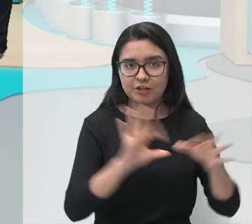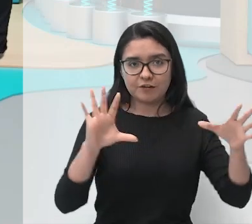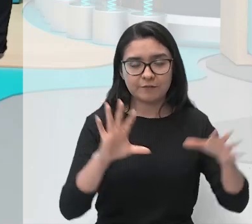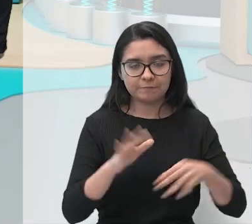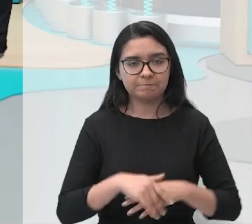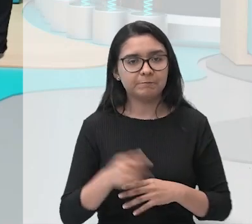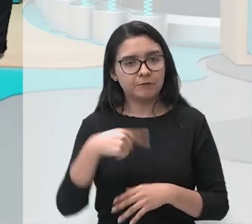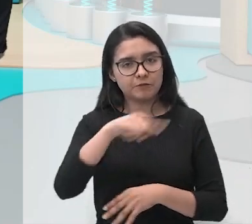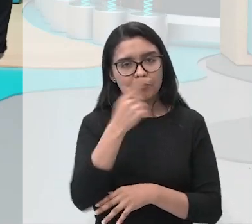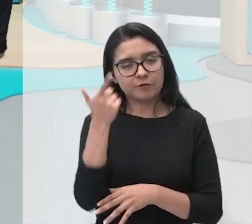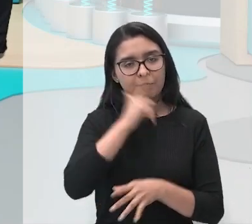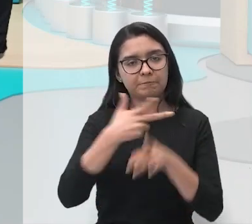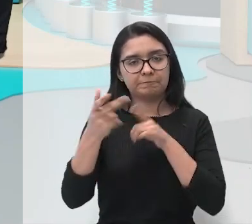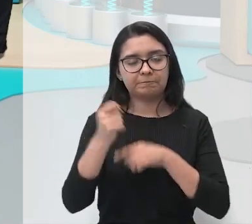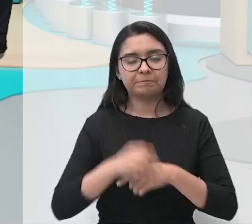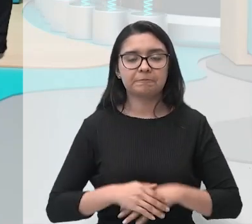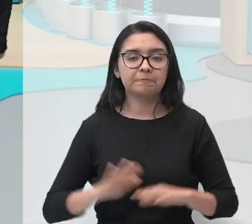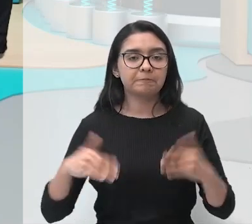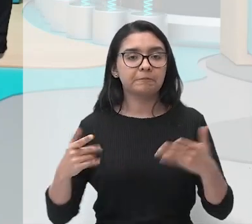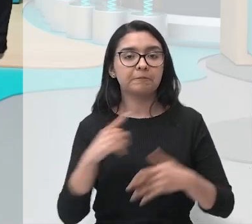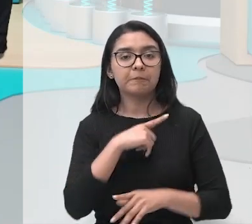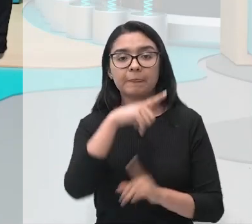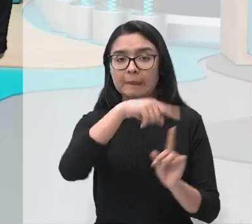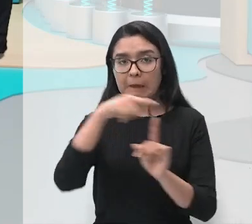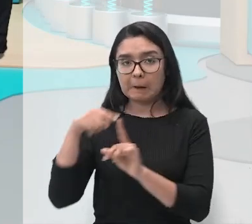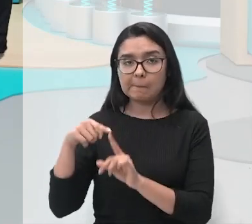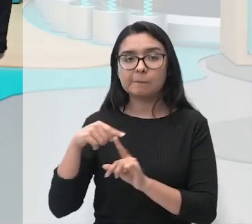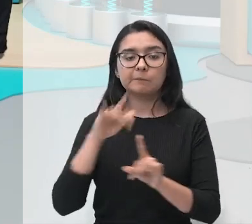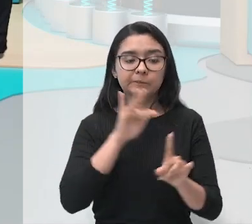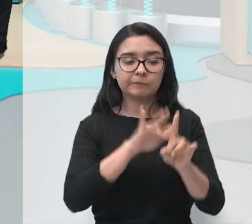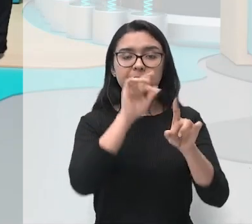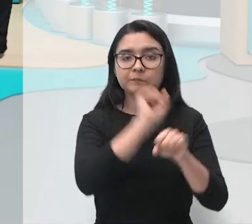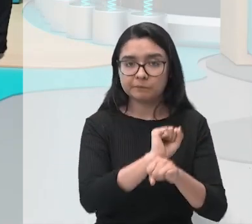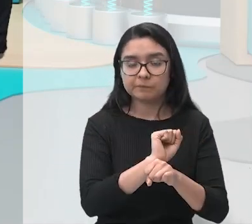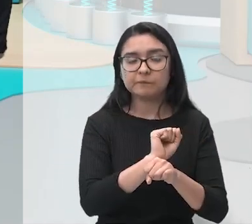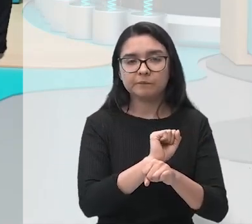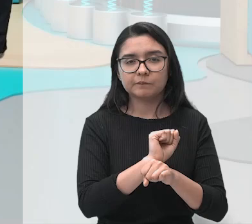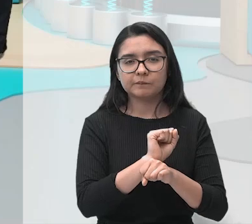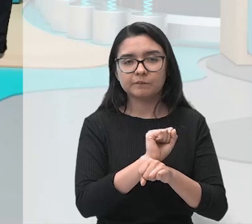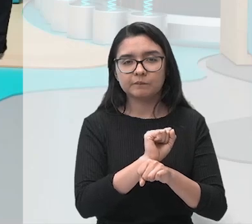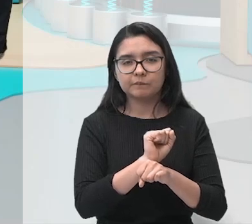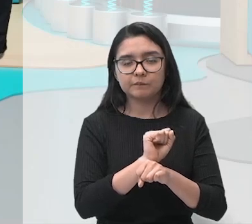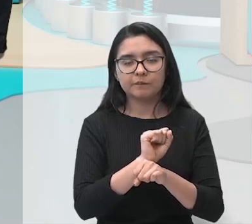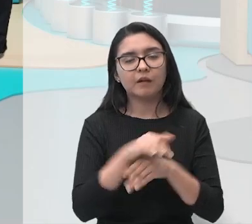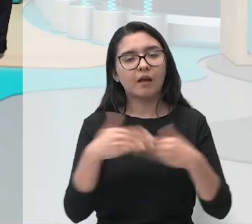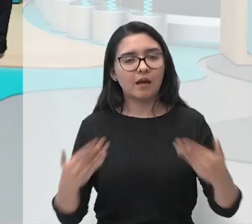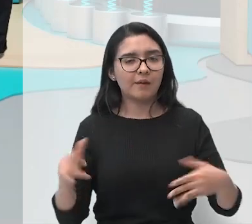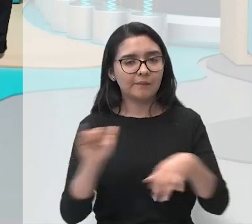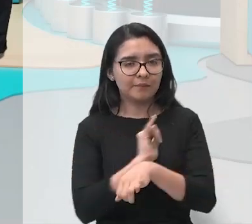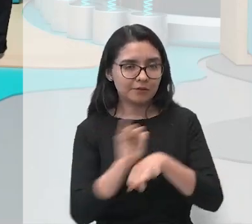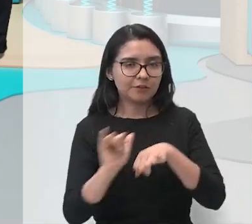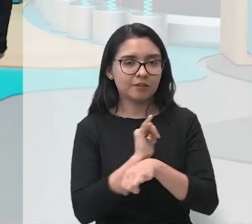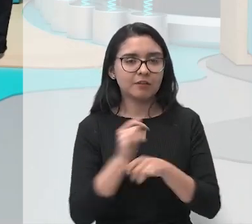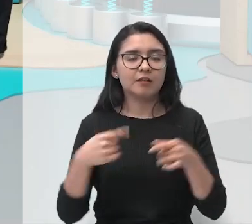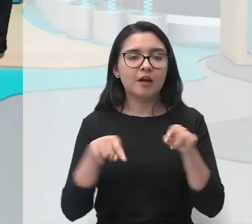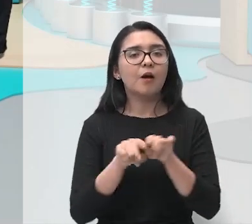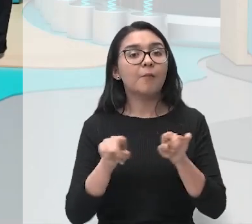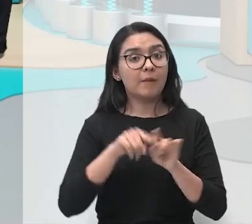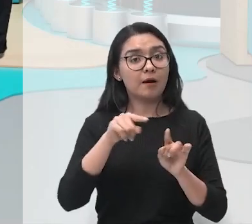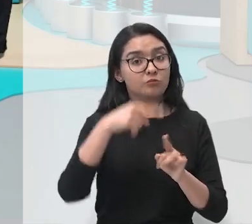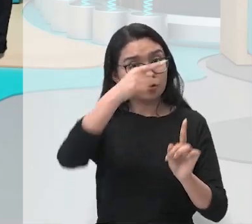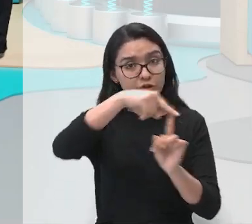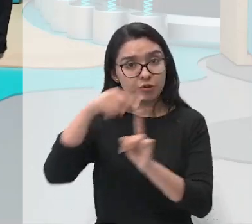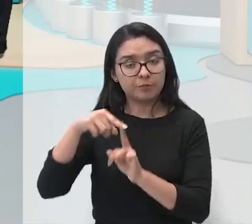seja o vencedor, tá? Então, essa manja, cola e descola é uma forma, é uma variação